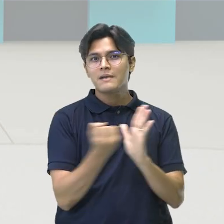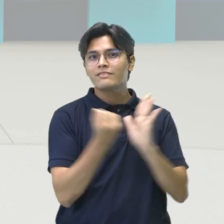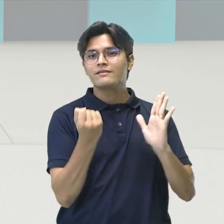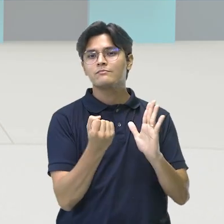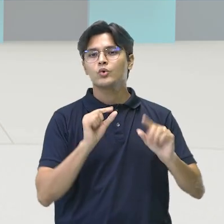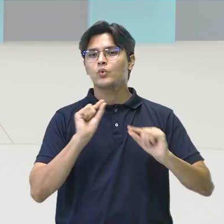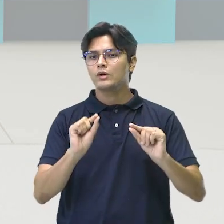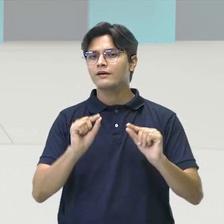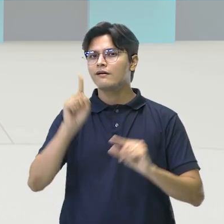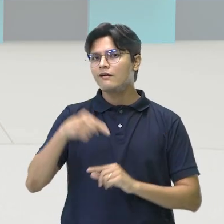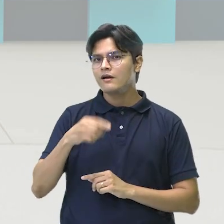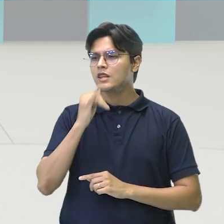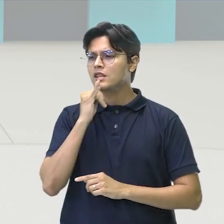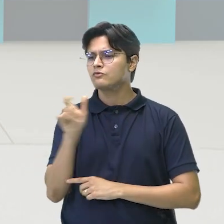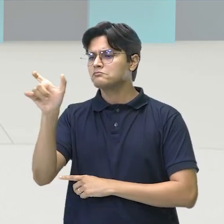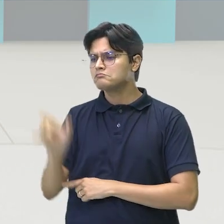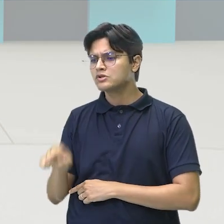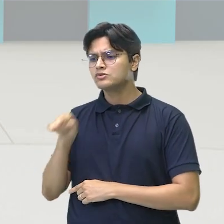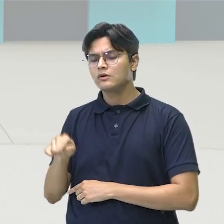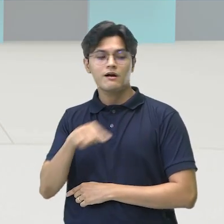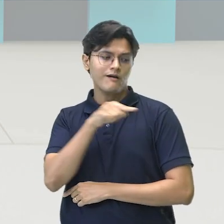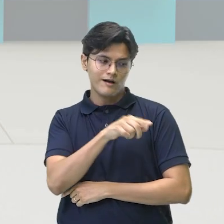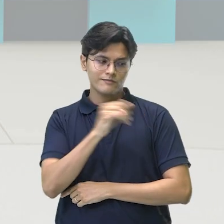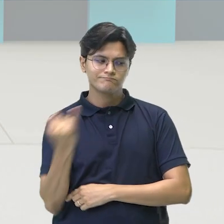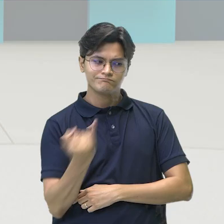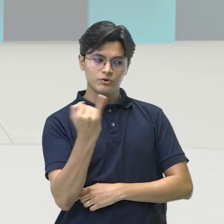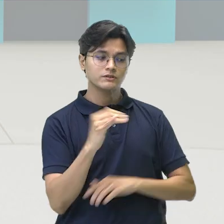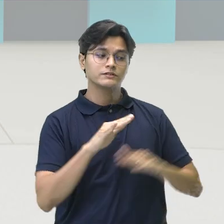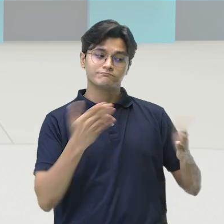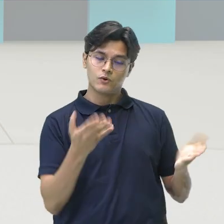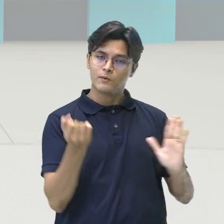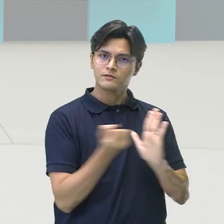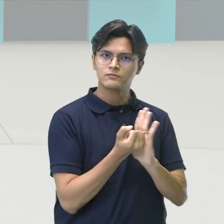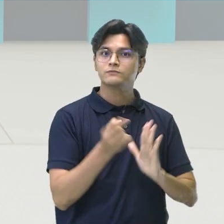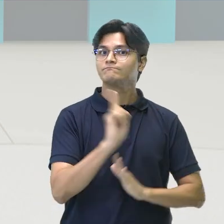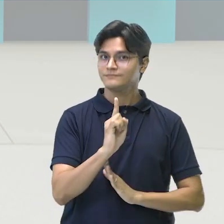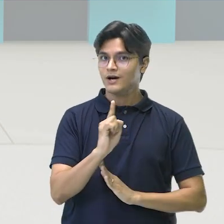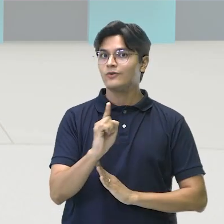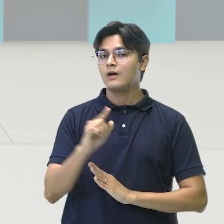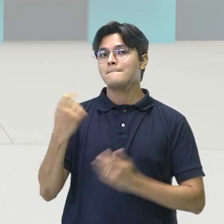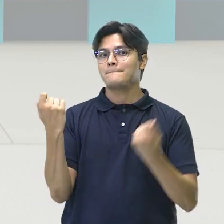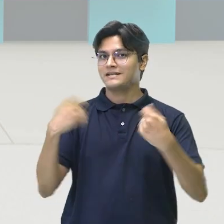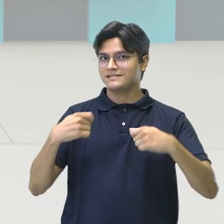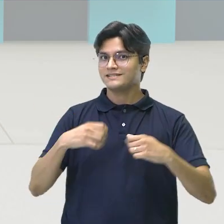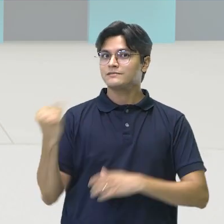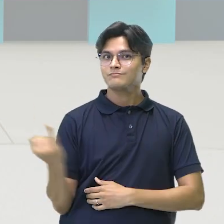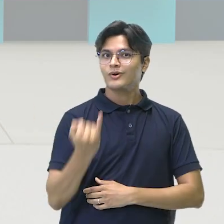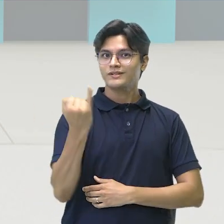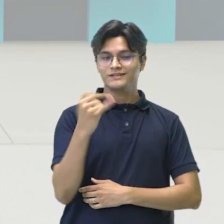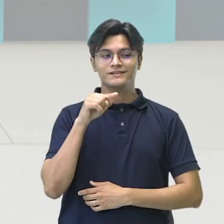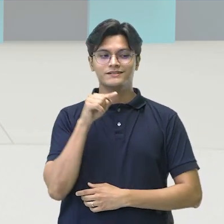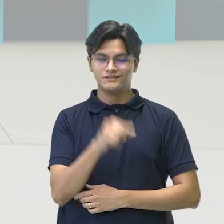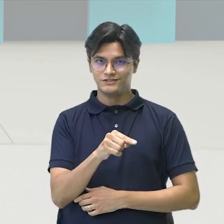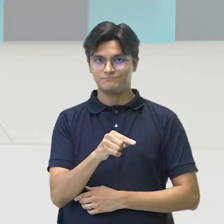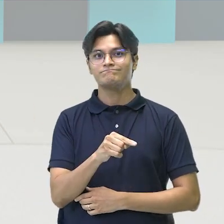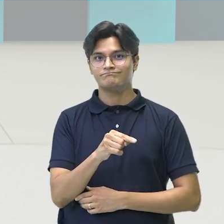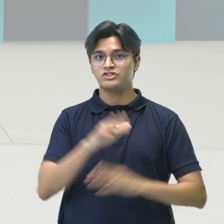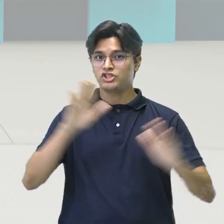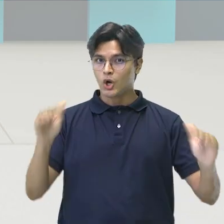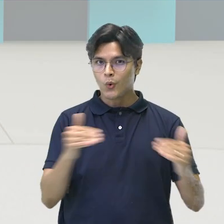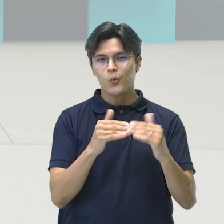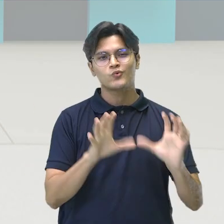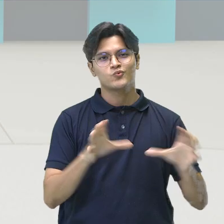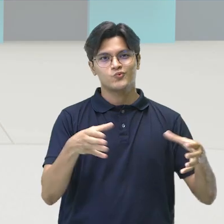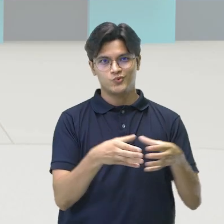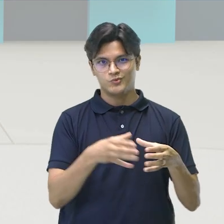algo que qualquer um vai dizer que aquilo é importante. Tem que ser relevante para o coletivo. E quando falamos do